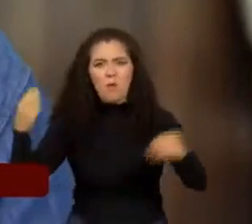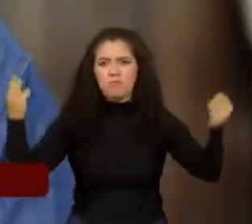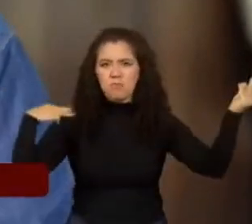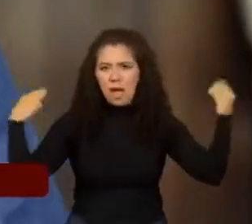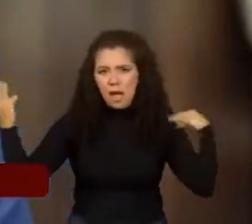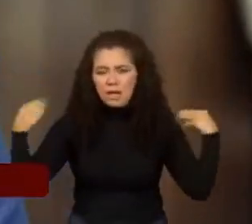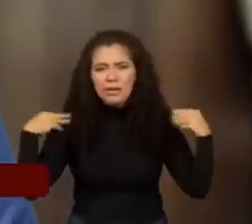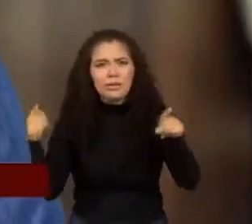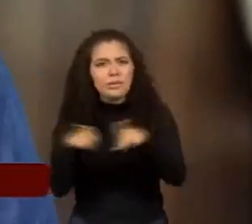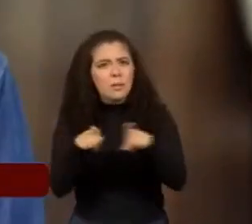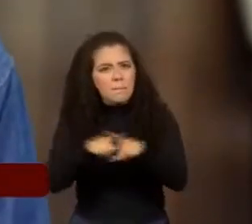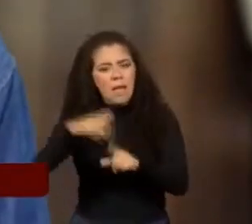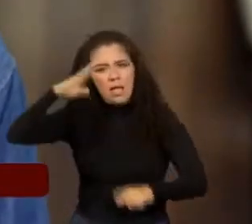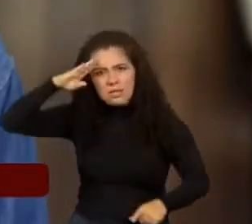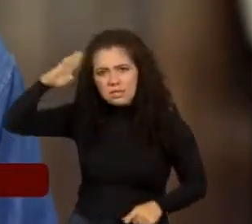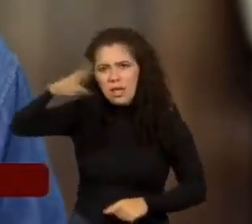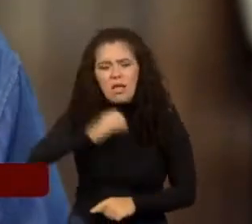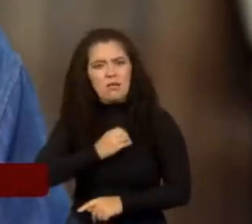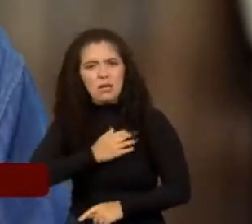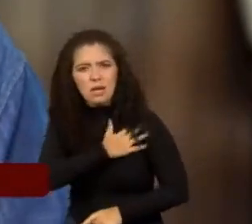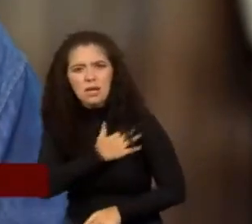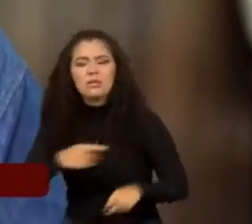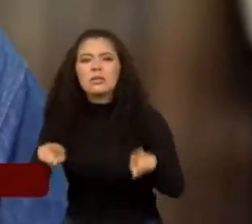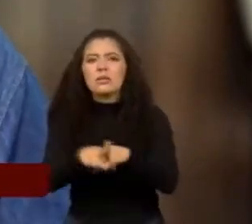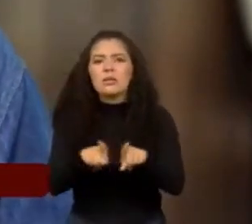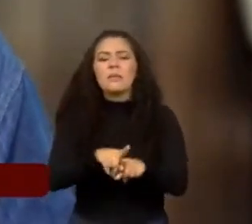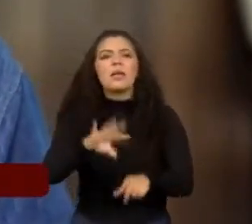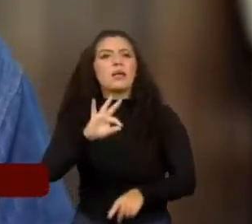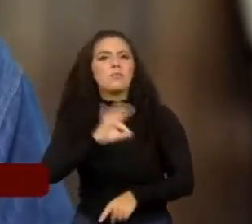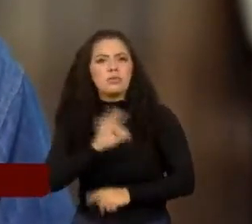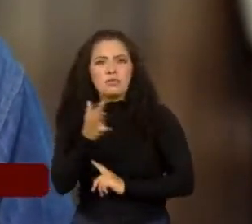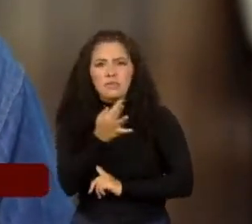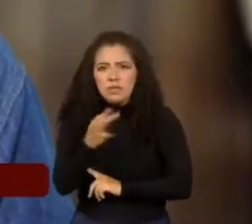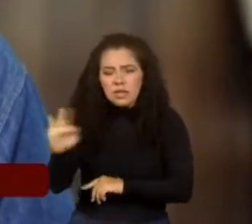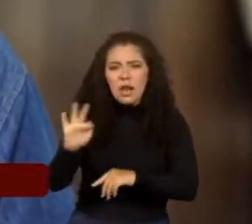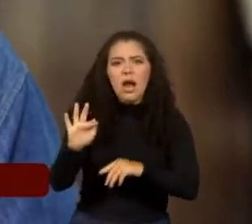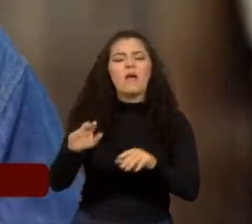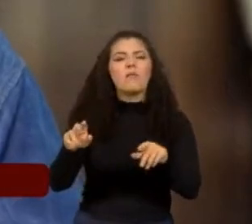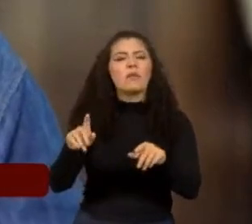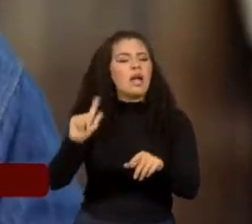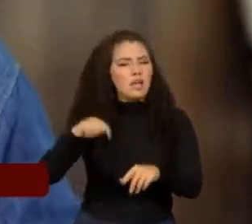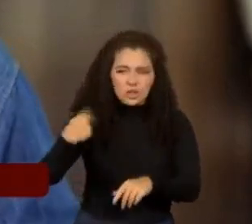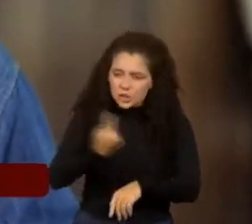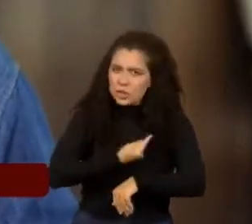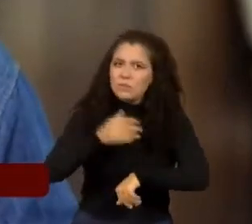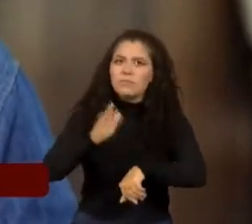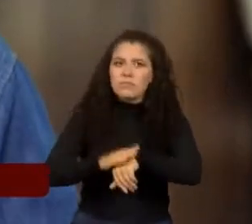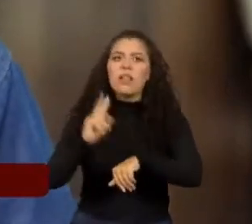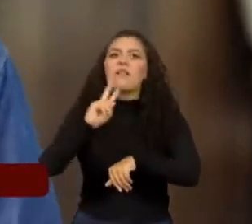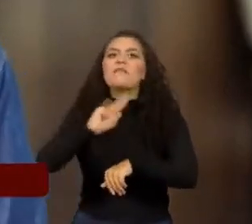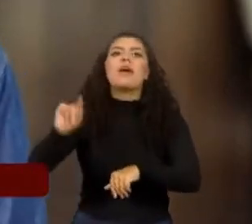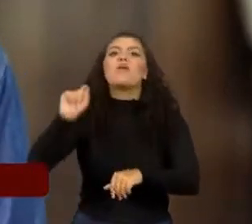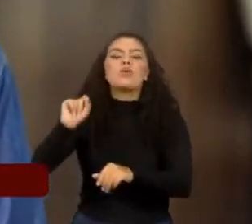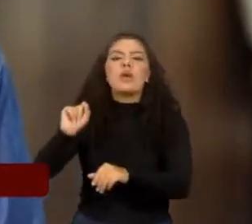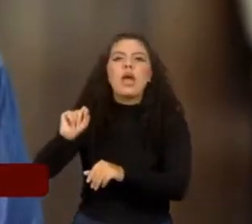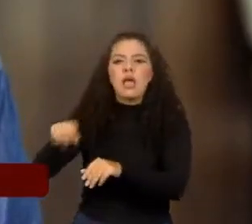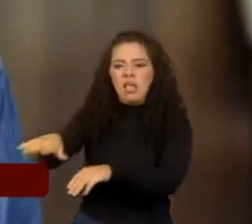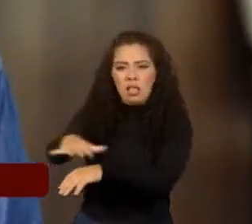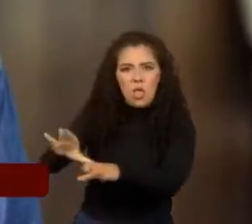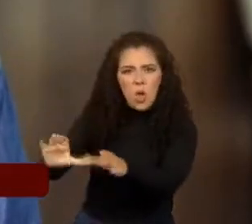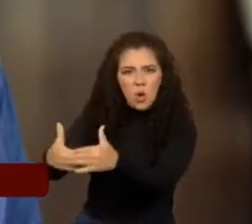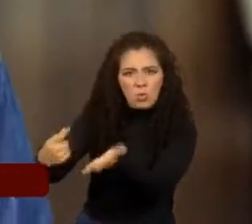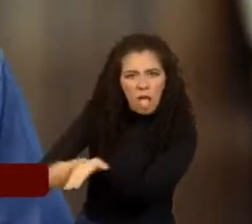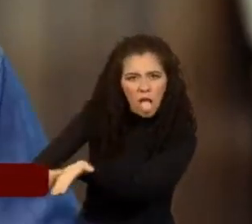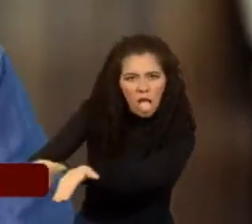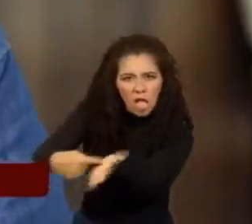a Força Nacional, com a Polícia Rodoviária Federal, nós vamos definitivamente, sabe, tirar o poder da organização chamada